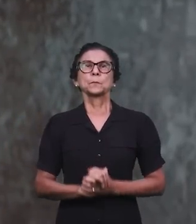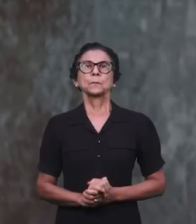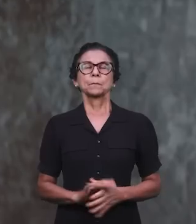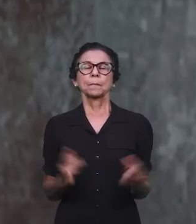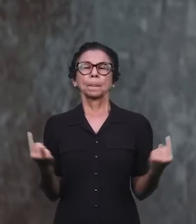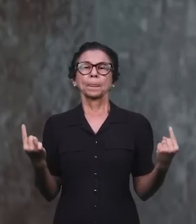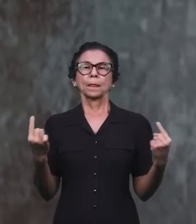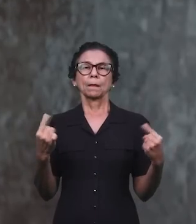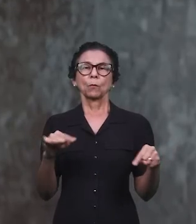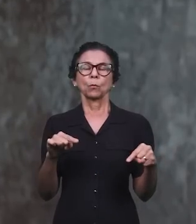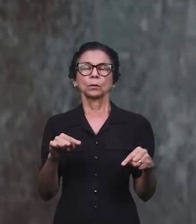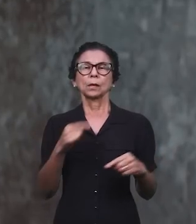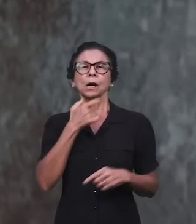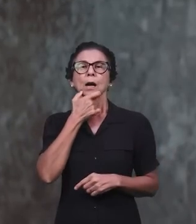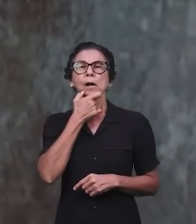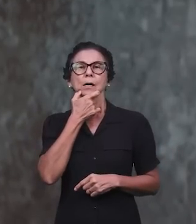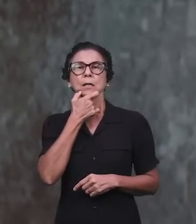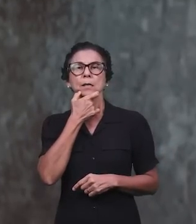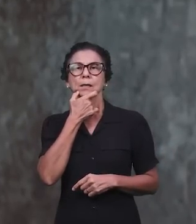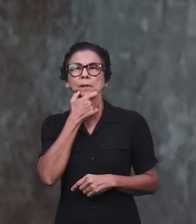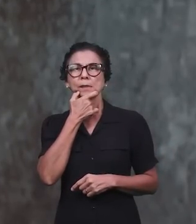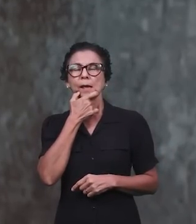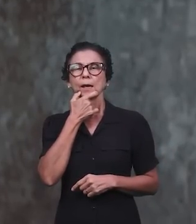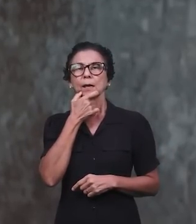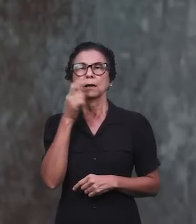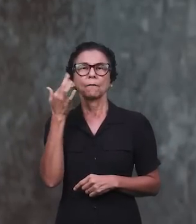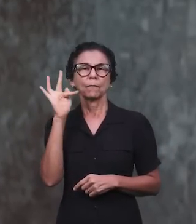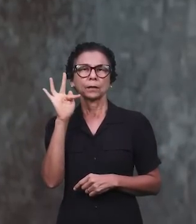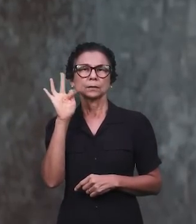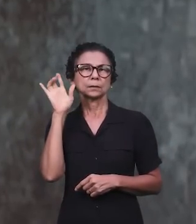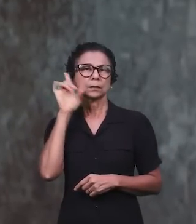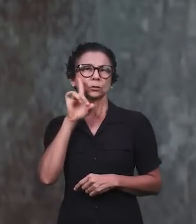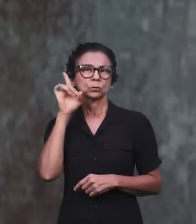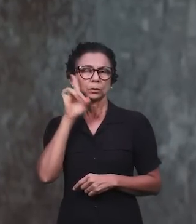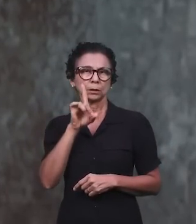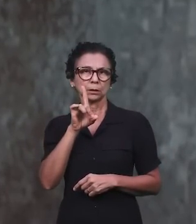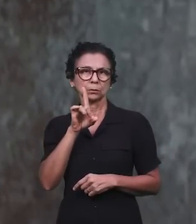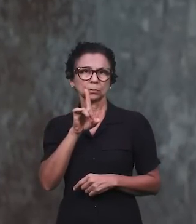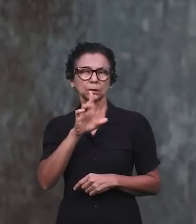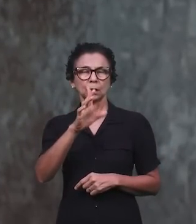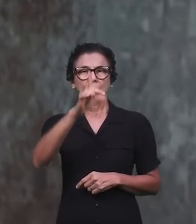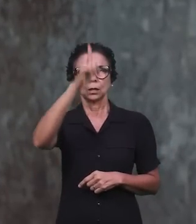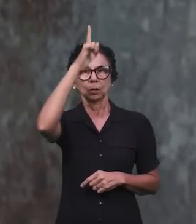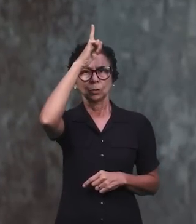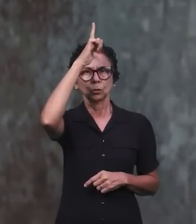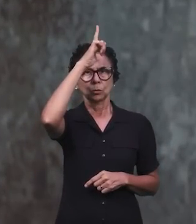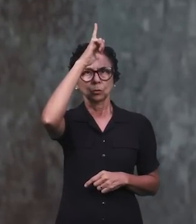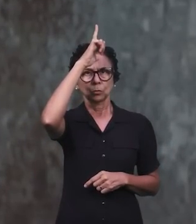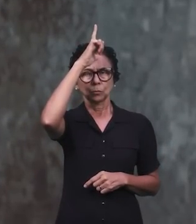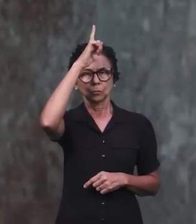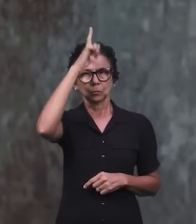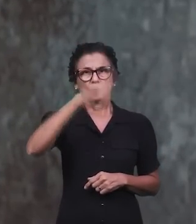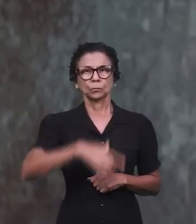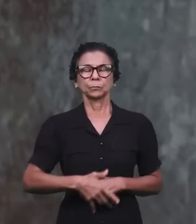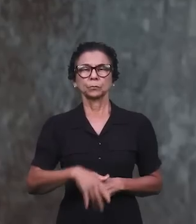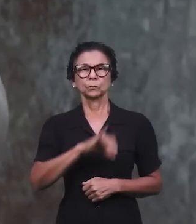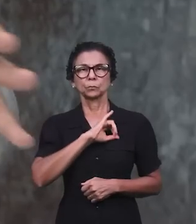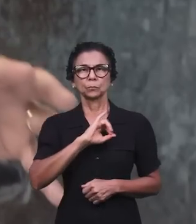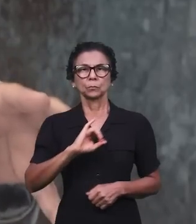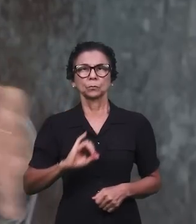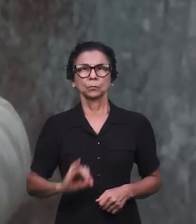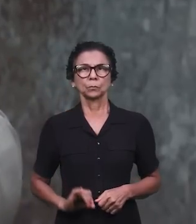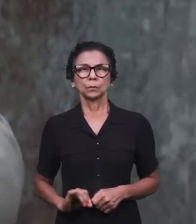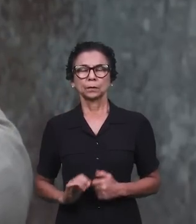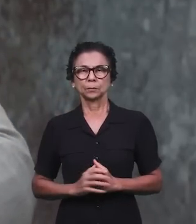contra a Inglaterra. Contra a Inglaterra, França, Estados Unidos. Então, de um lado era a Alemanha, Império Austro-Húngaro e Império Turco Otomano